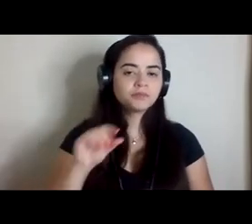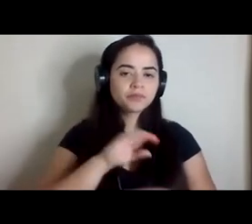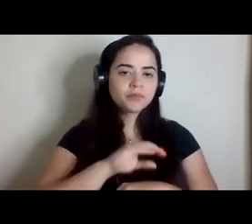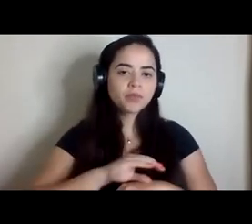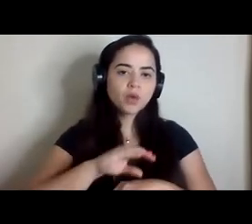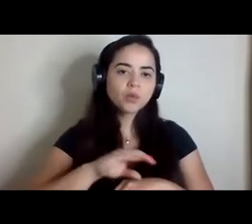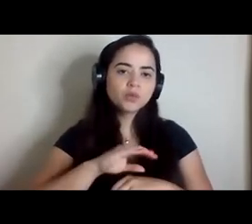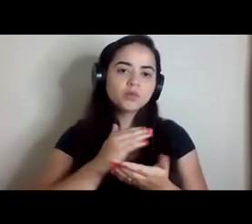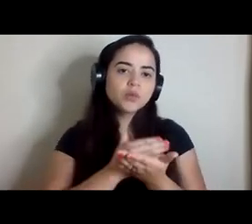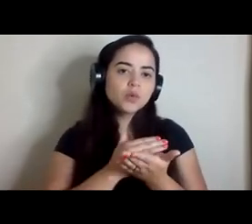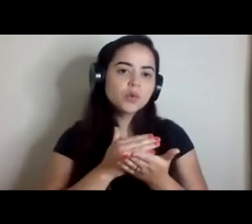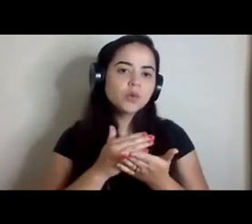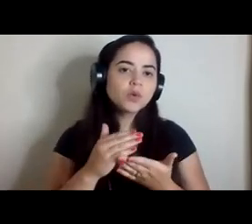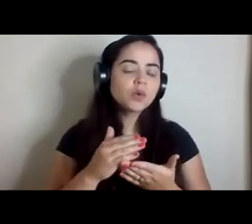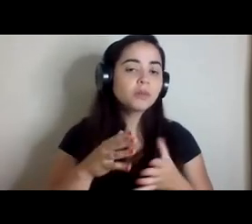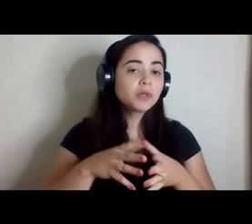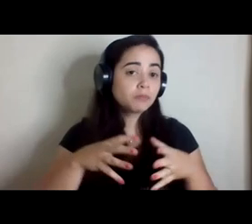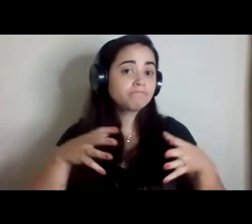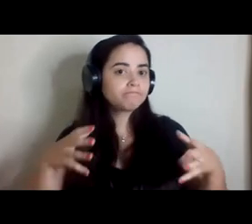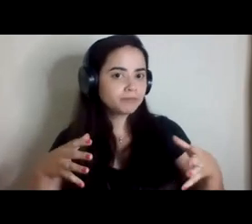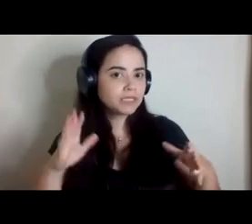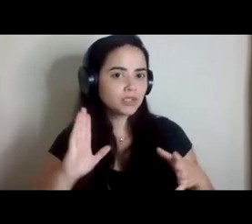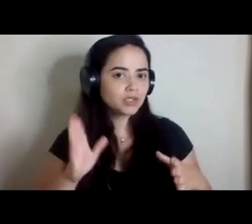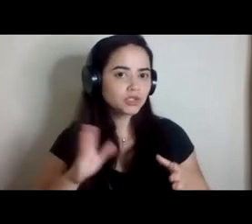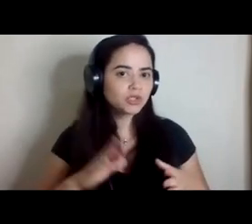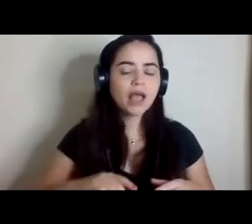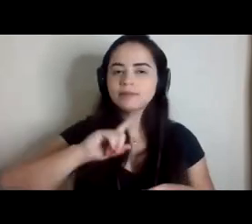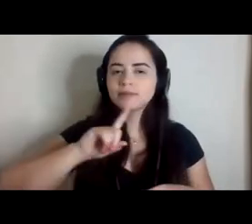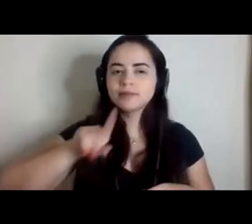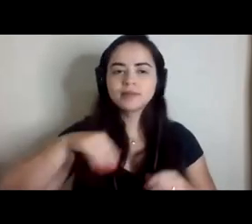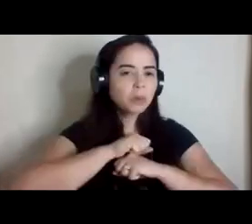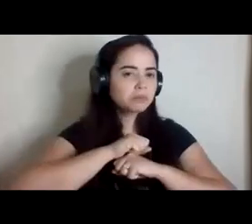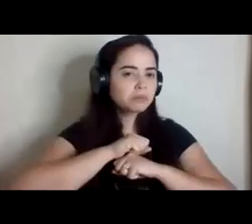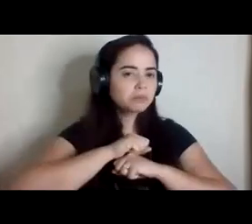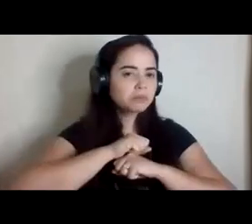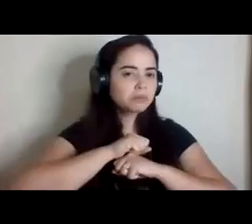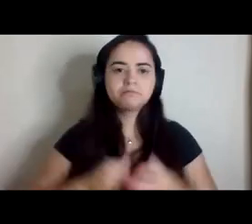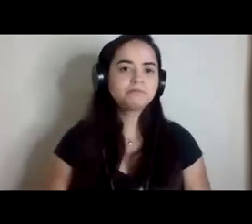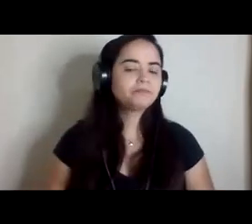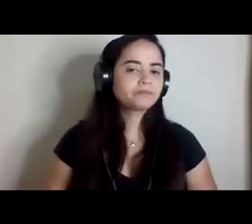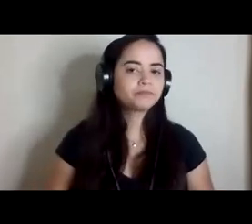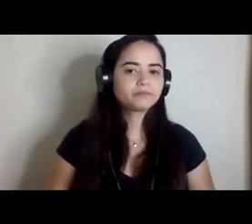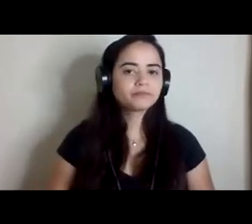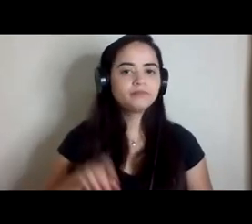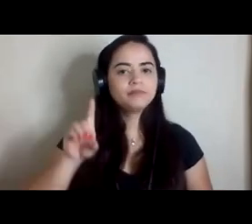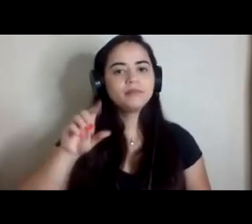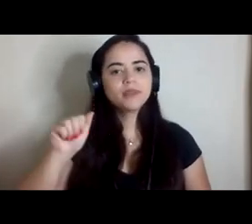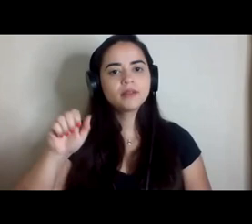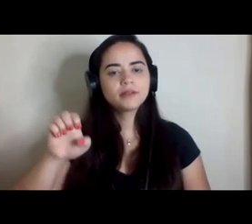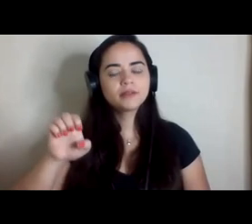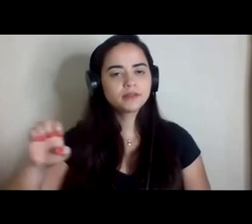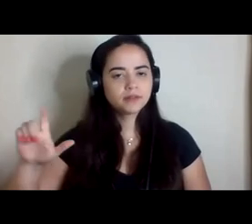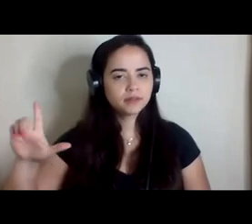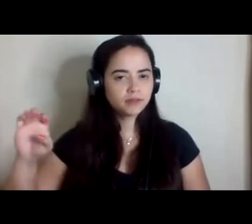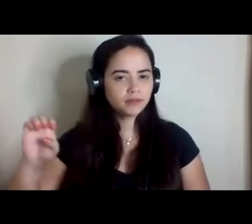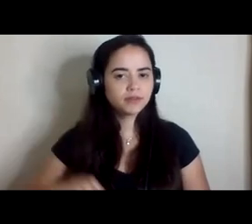nunca começou tão pequenininho, ele já começou meio grande, né, e depois ele se expandiu ainda mais. Então, hoje aí a Daniele vai falar para vocês, assim, que ela tem esses